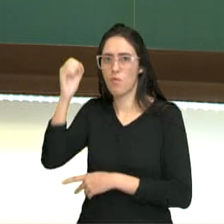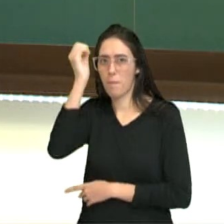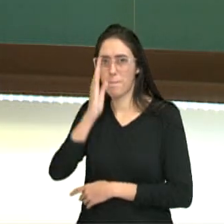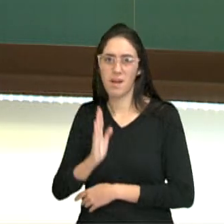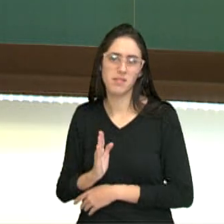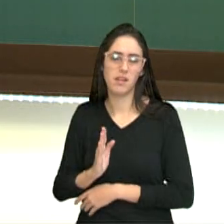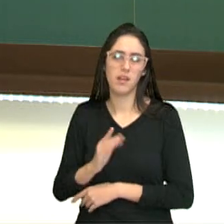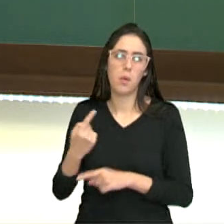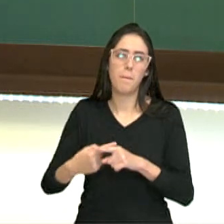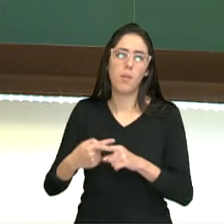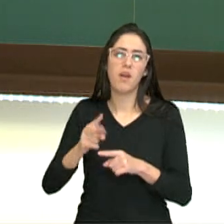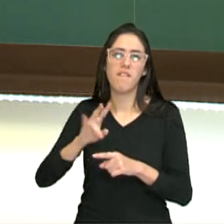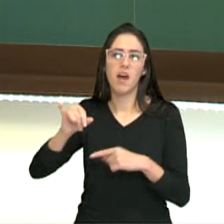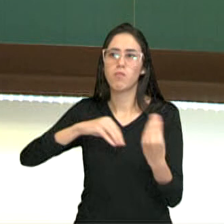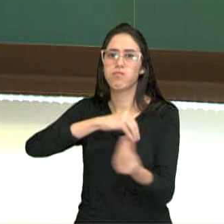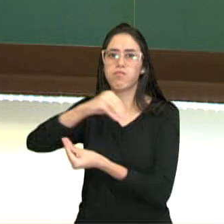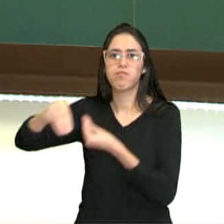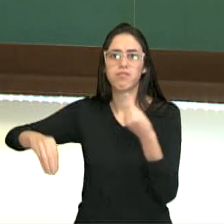vão se misturando.